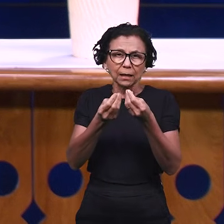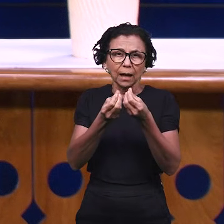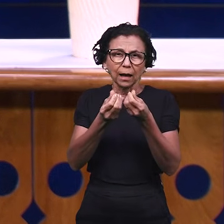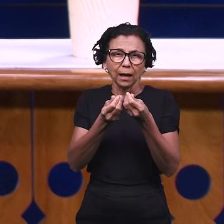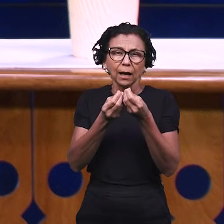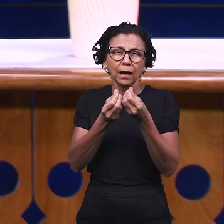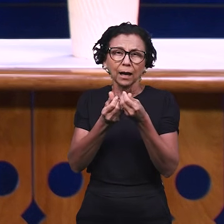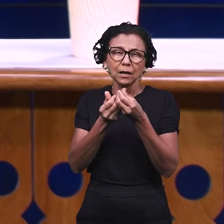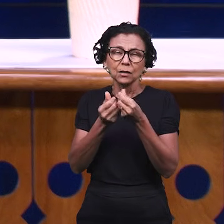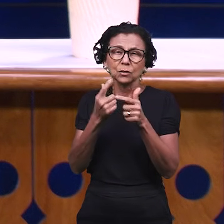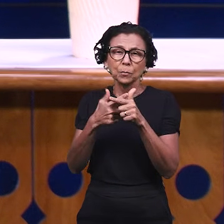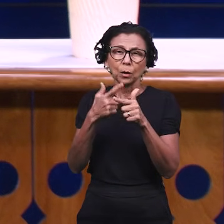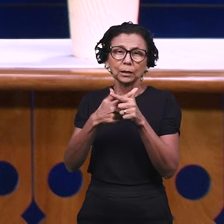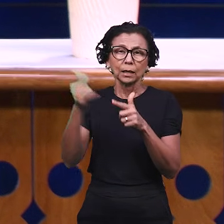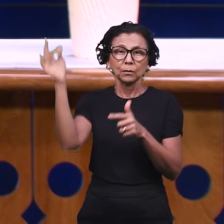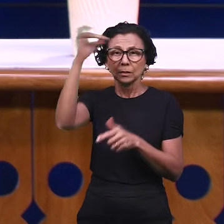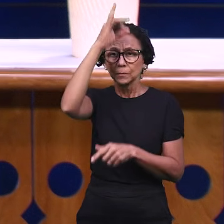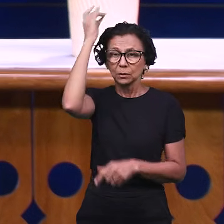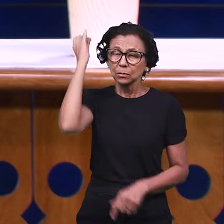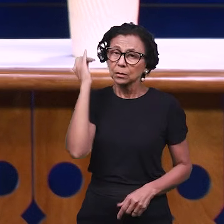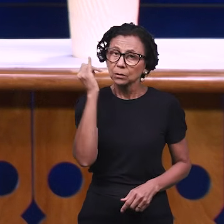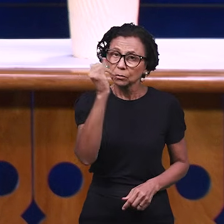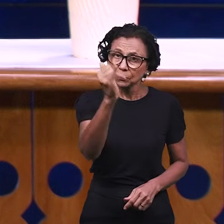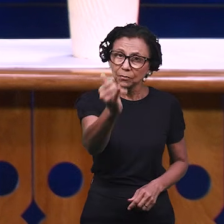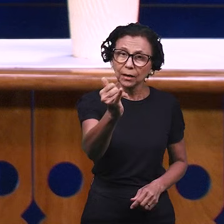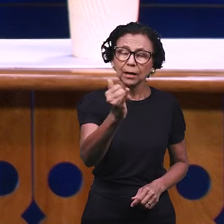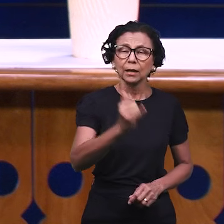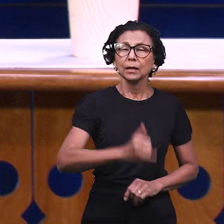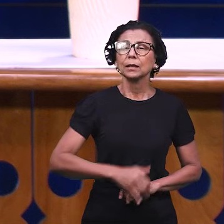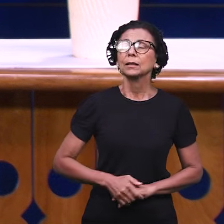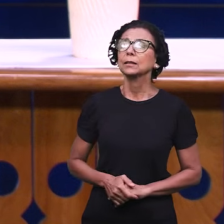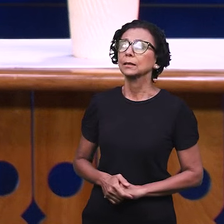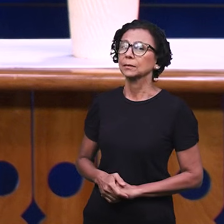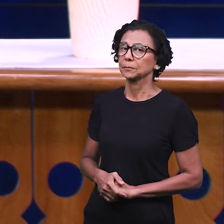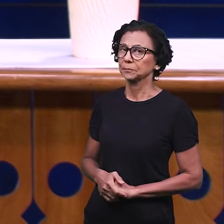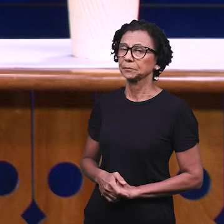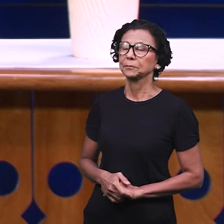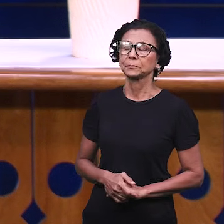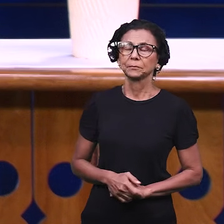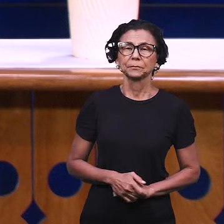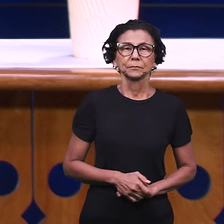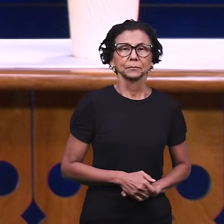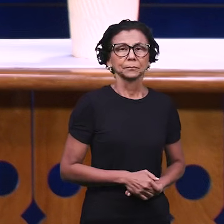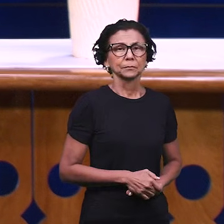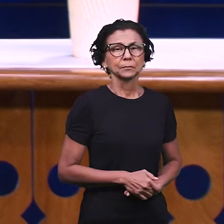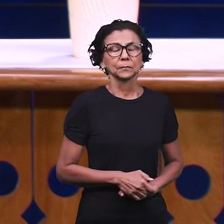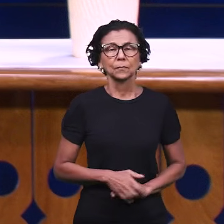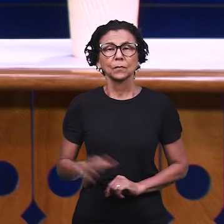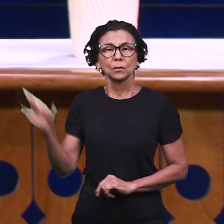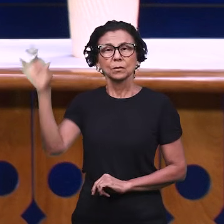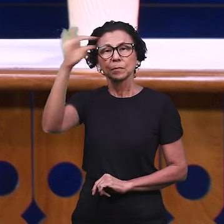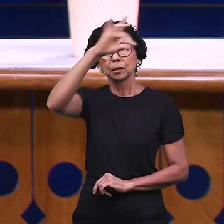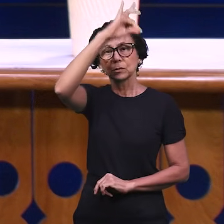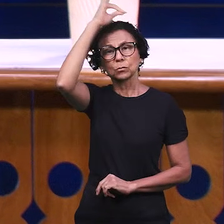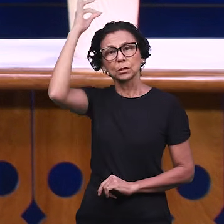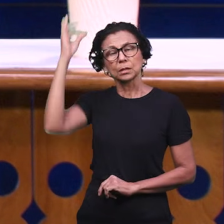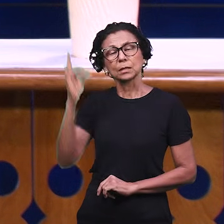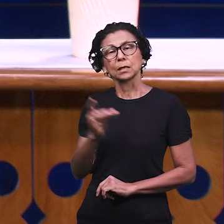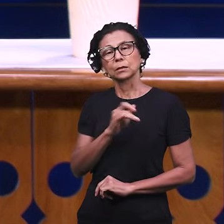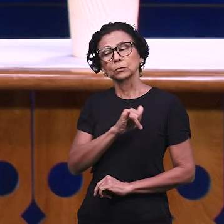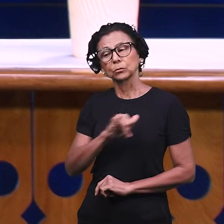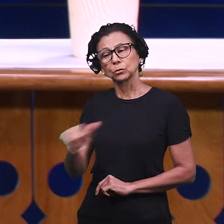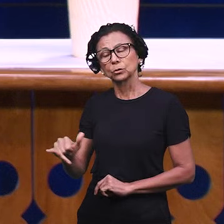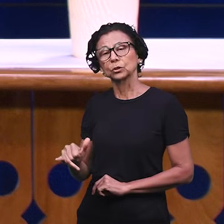agora está dizendo o último período da igreja. Então, o Espírito Santo está movendo a igreja a esse